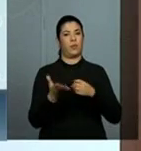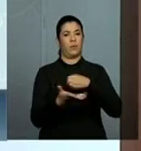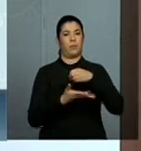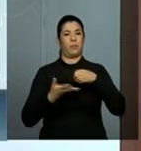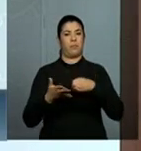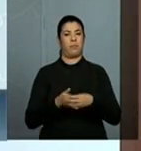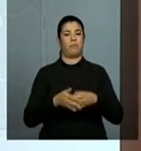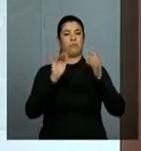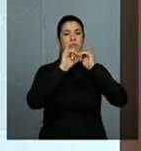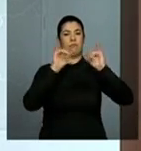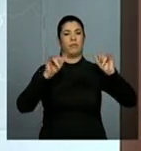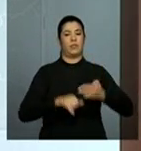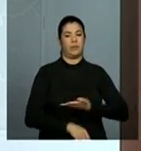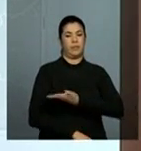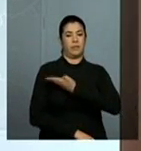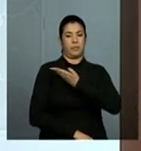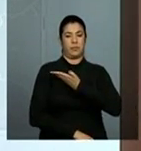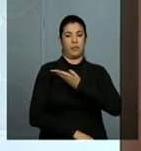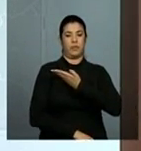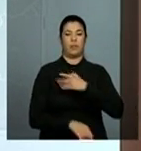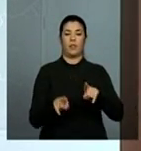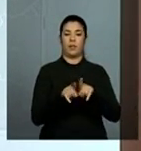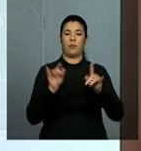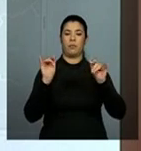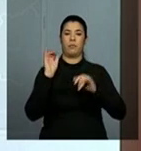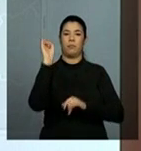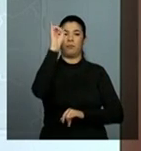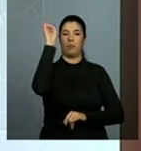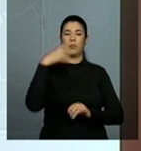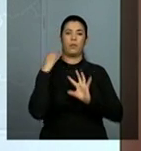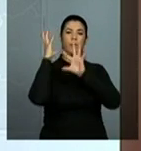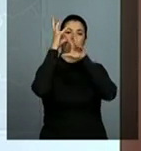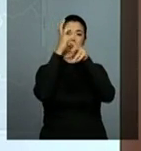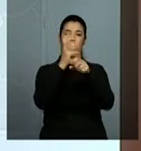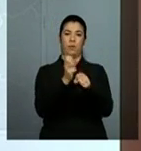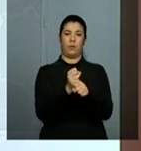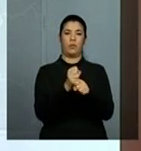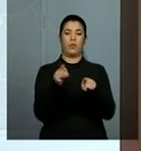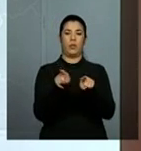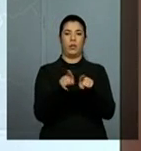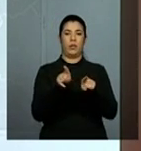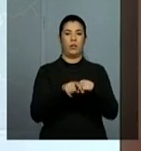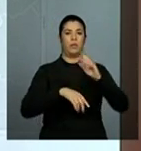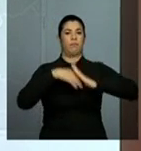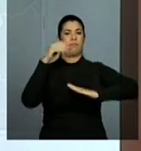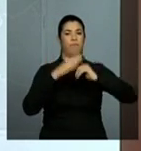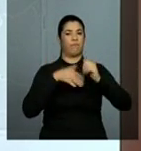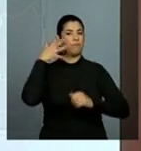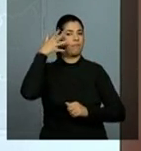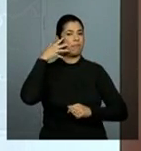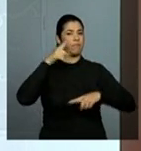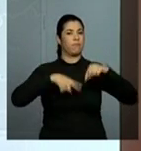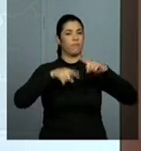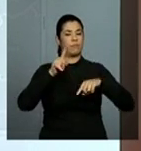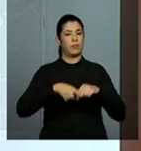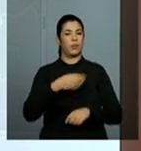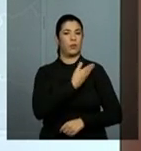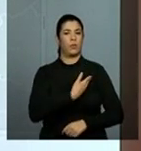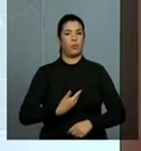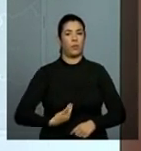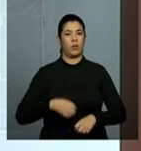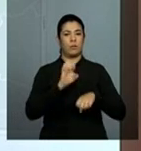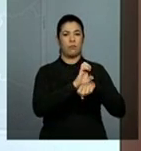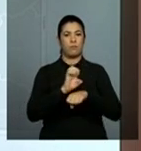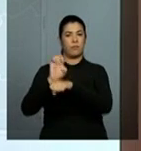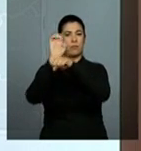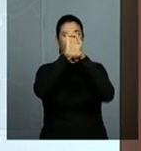e informações dará um subsídio importantíssimo para a revisão e formulação de políticas públicas dos governos estaduais,